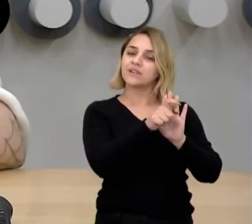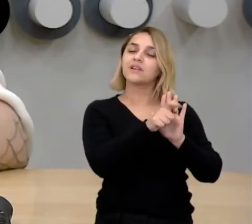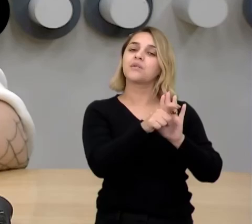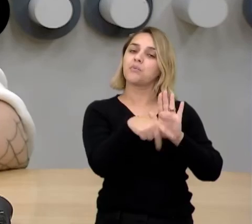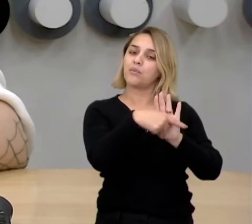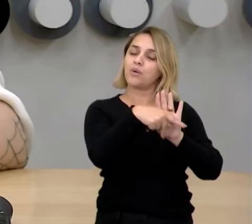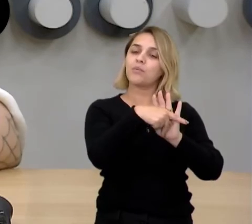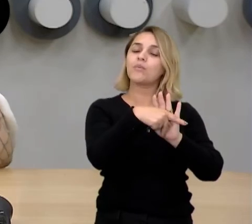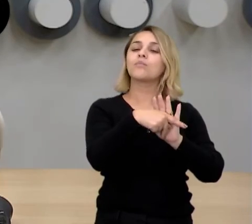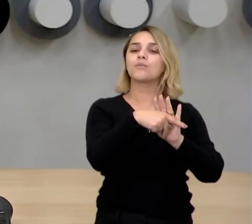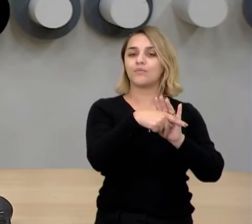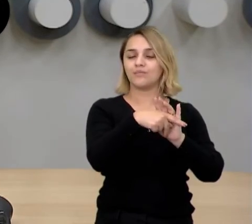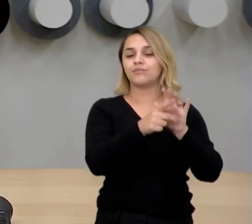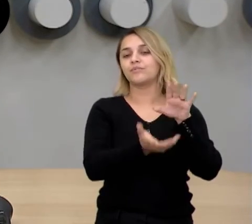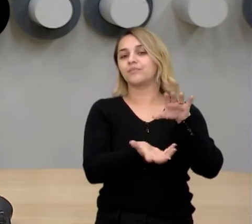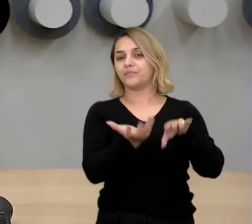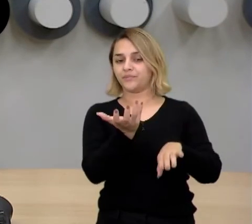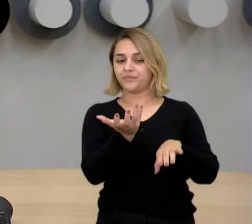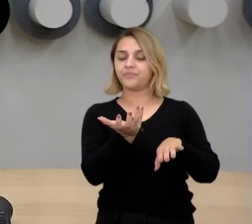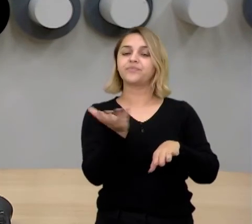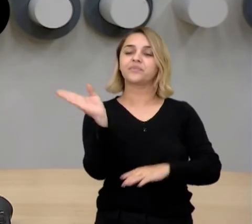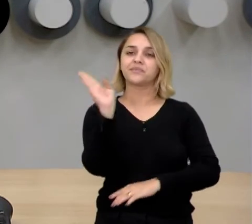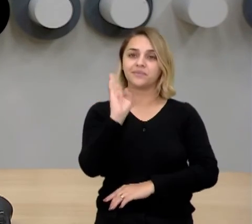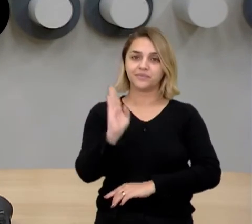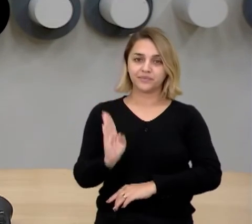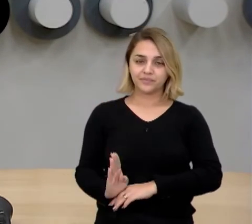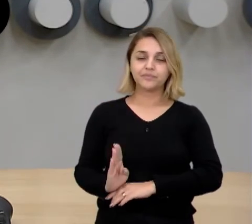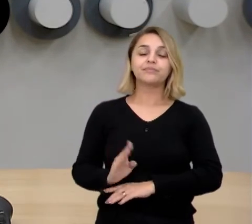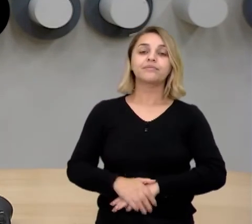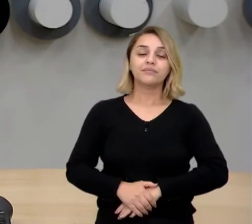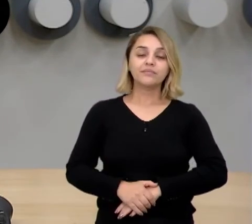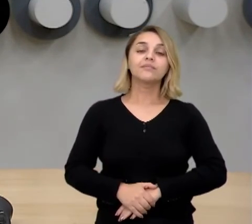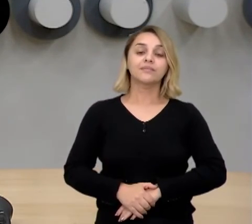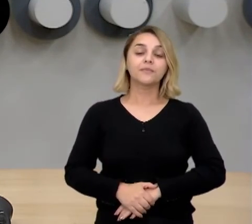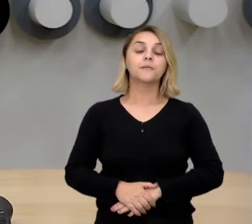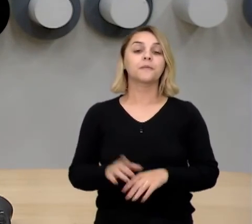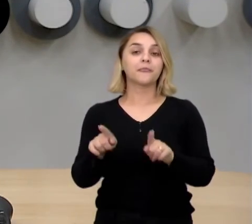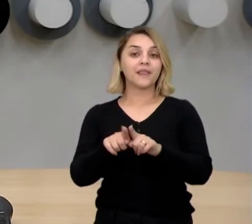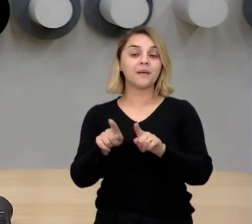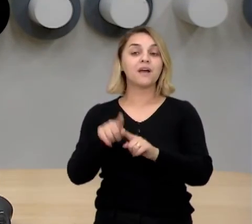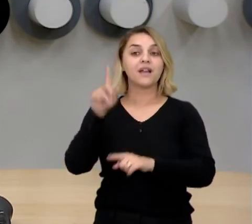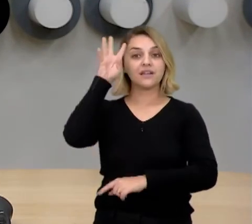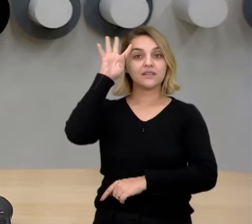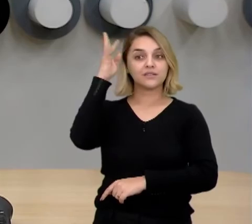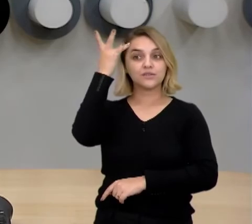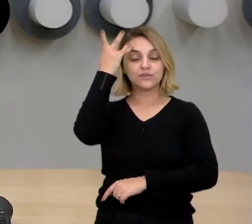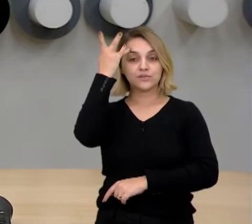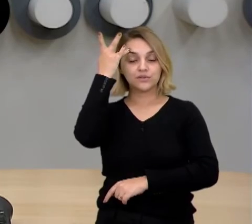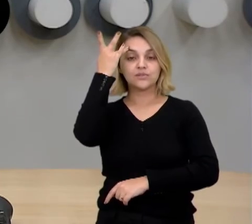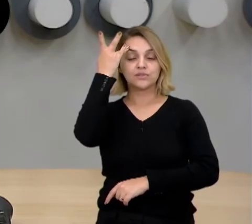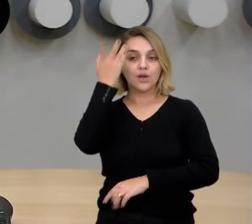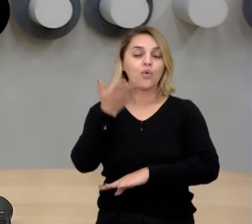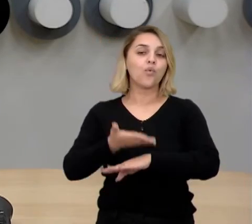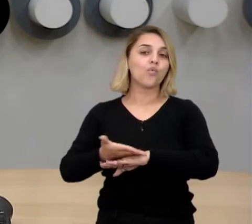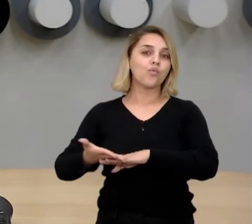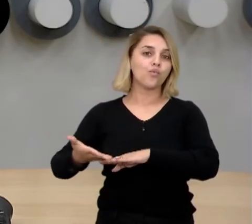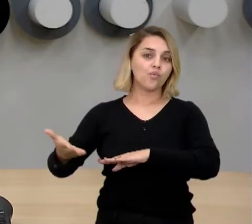do Congresso, tá certo? Então, geralmente, os efeitos de uma resolução, eles costumam ser